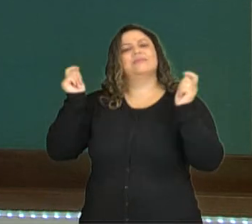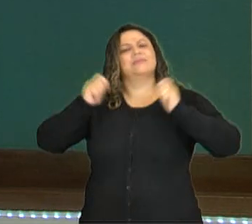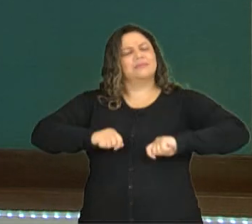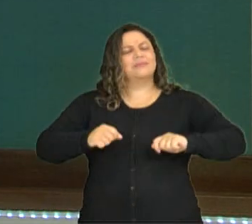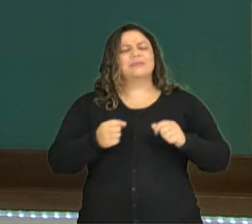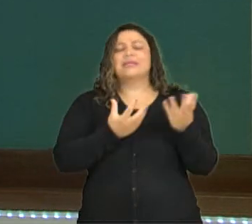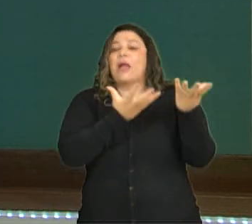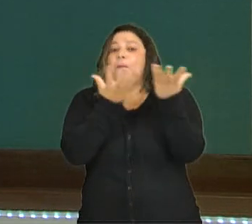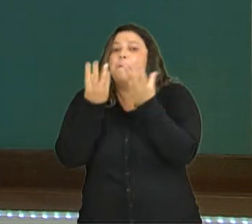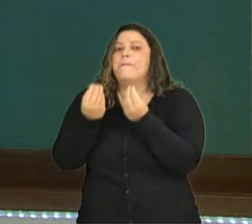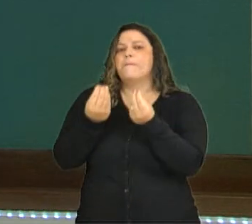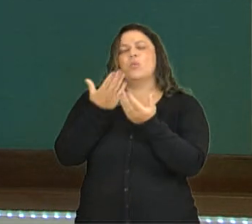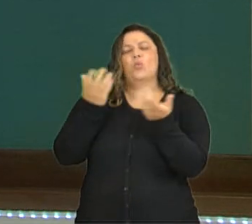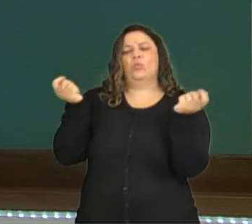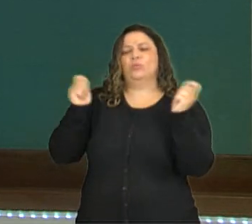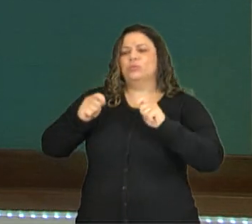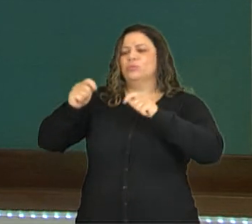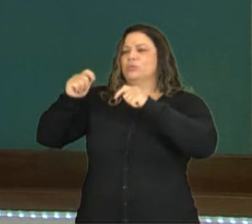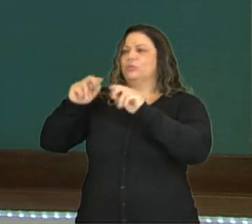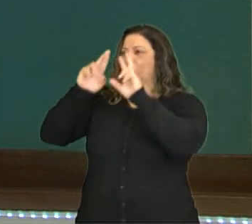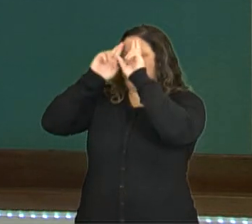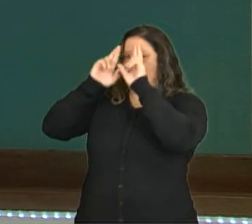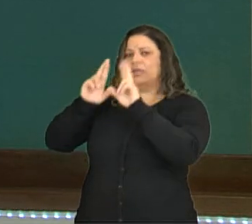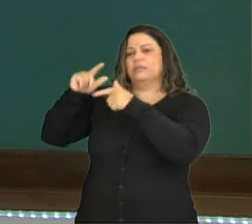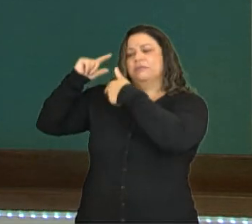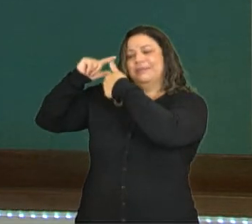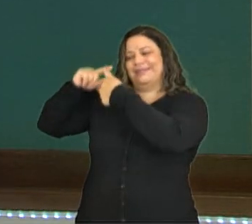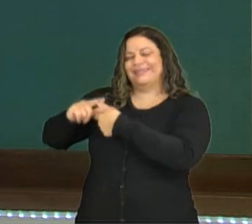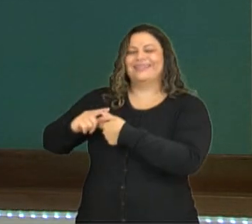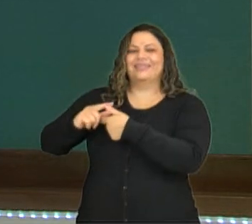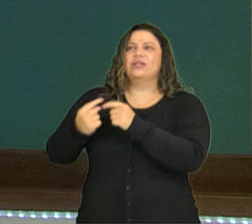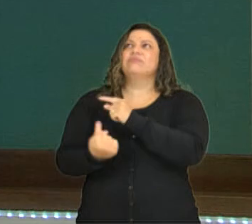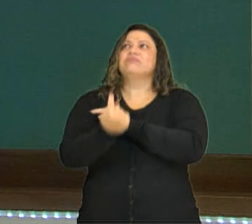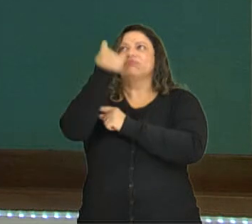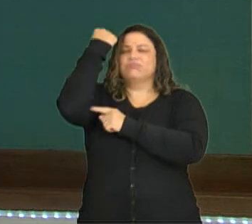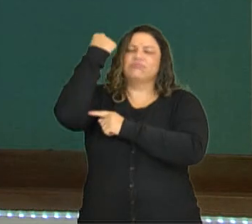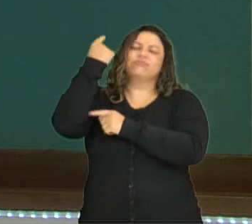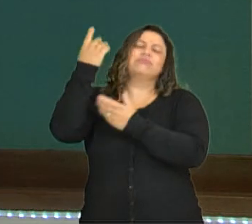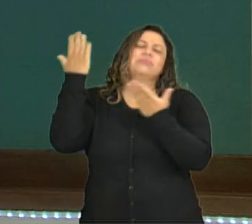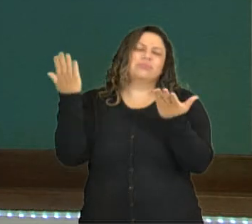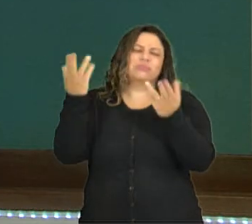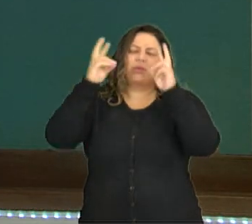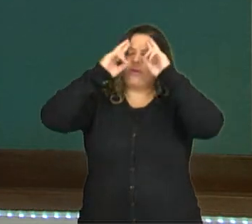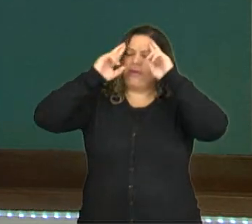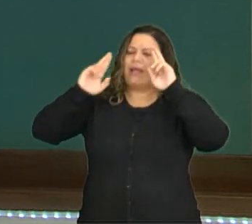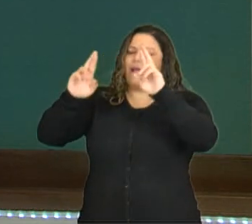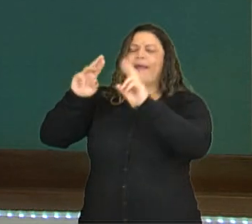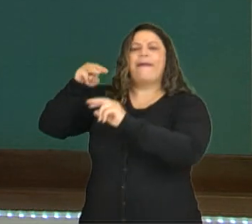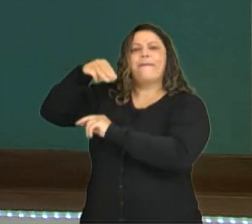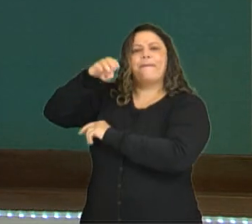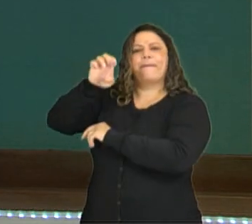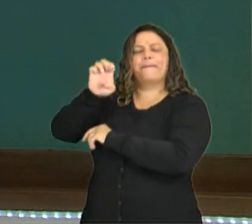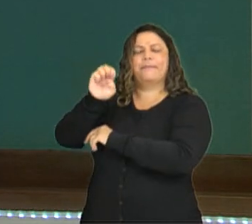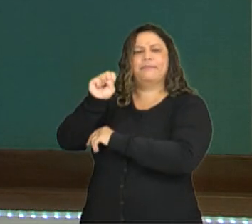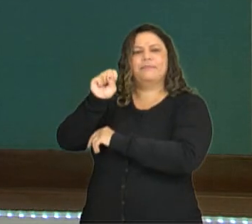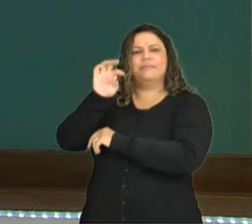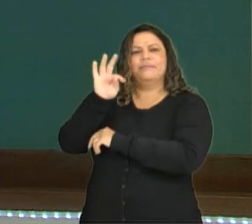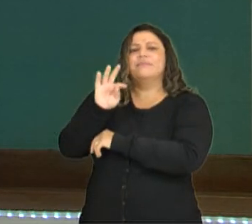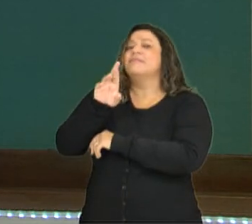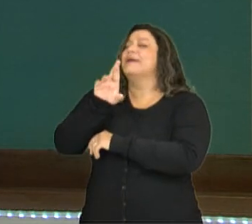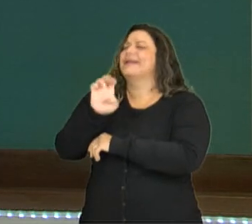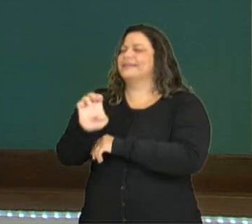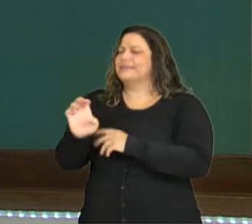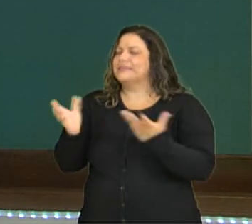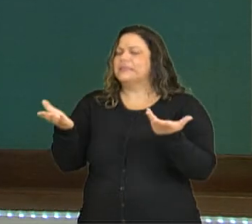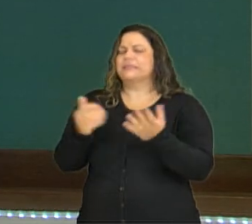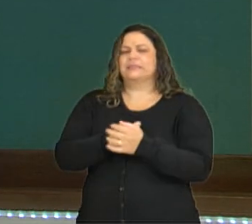muito sobre essa questão da tradição, de onde ela veio, o respeito ao mestre e o respeito aos mais